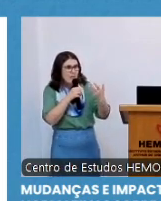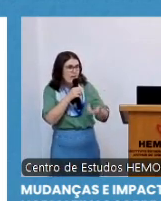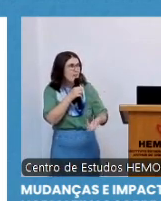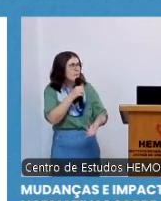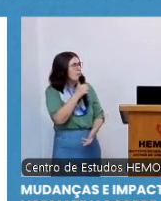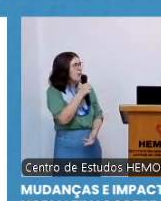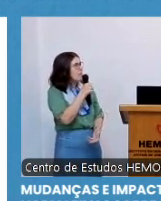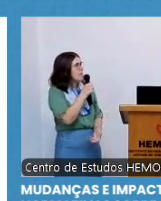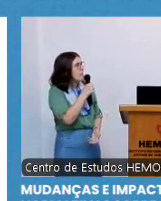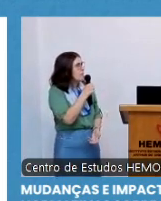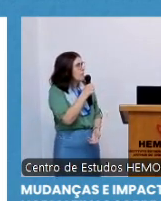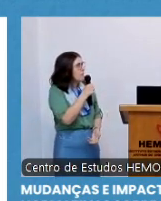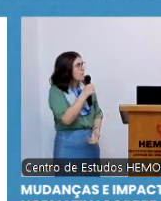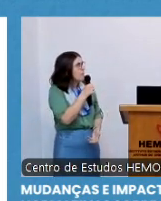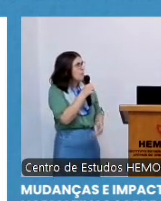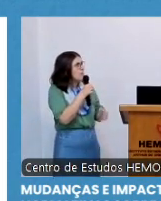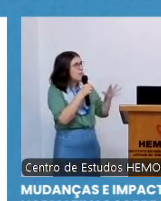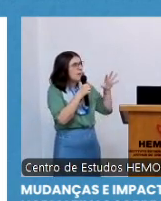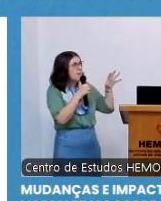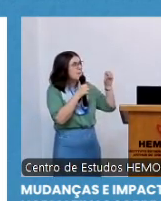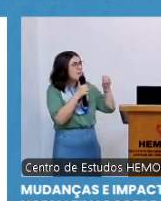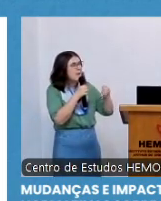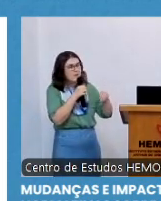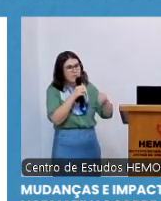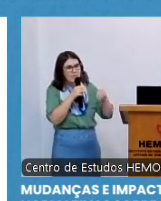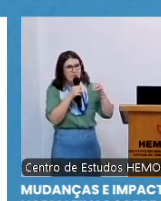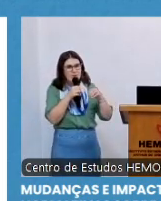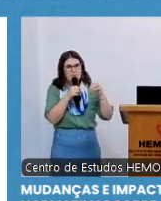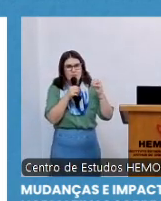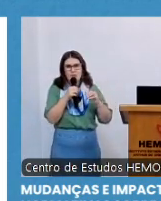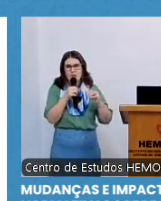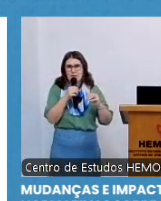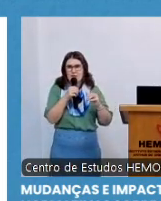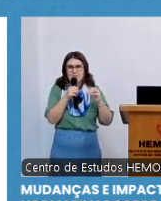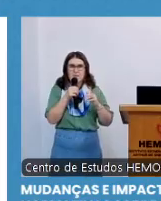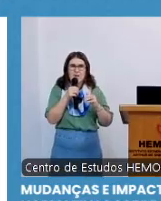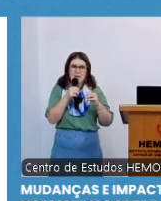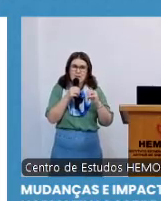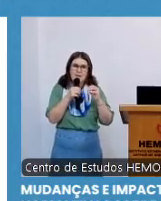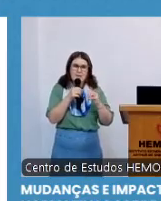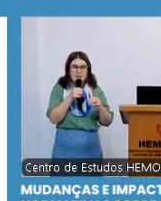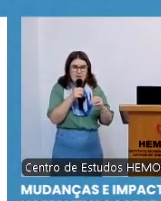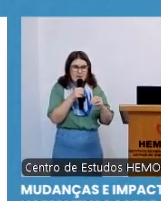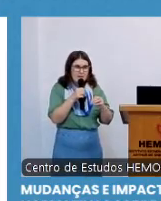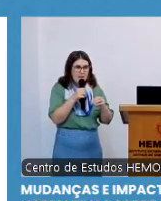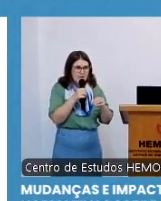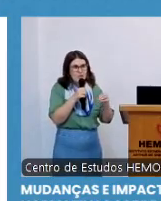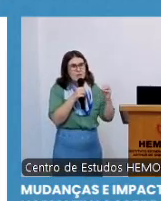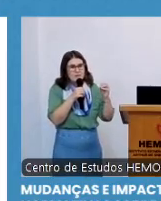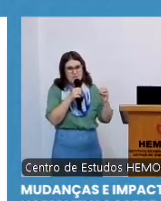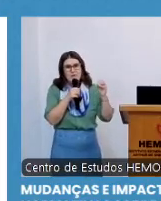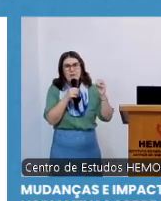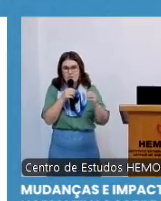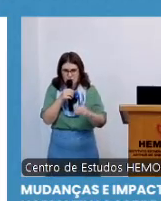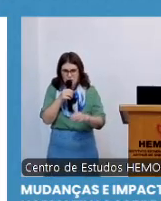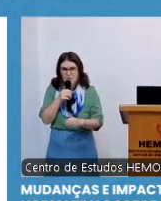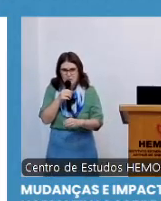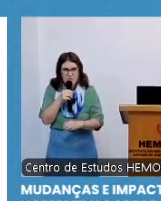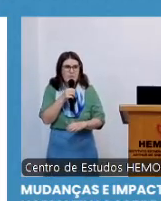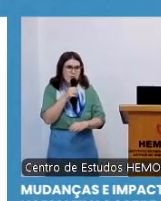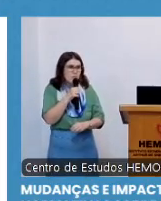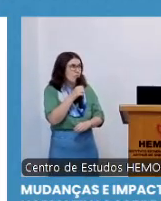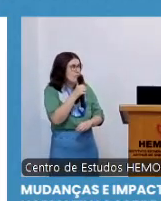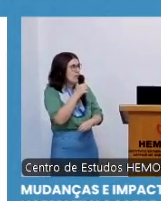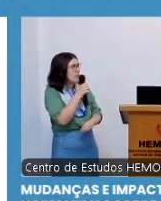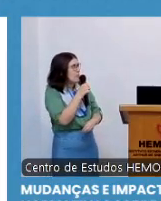isso é mudado com essa composição. Além dessa ênfase agora de análise técnica e ética e seguindo os